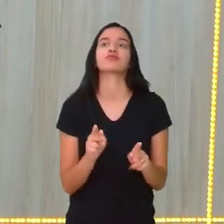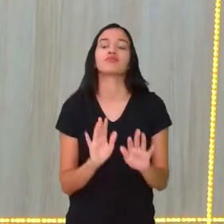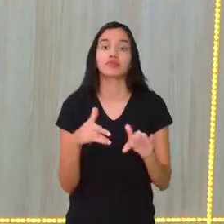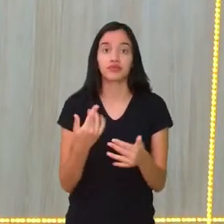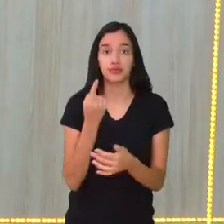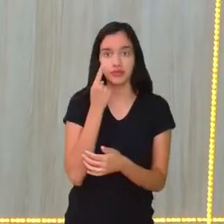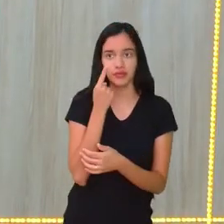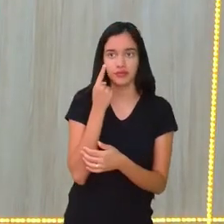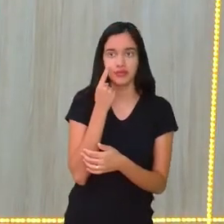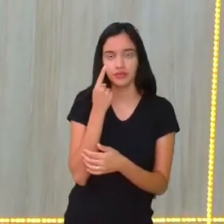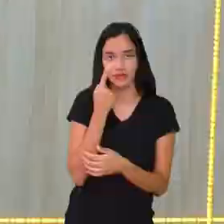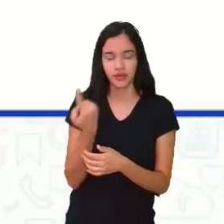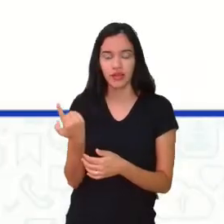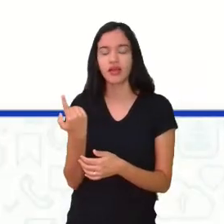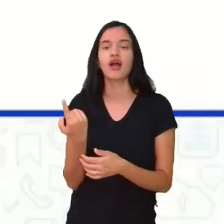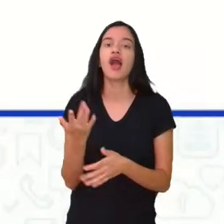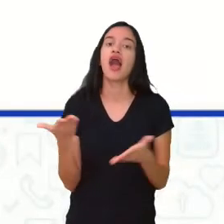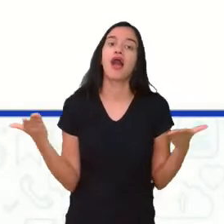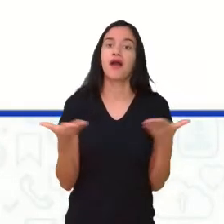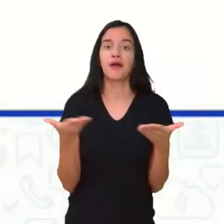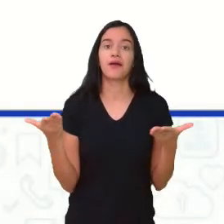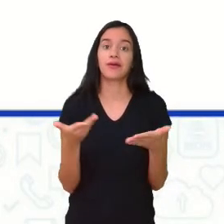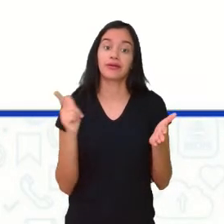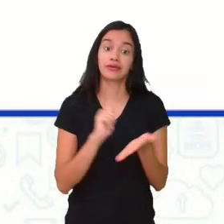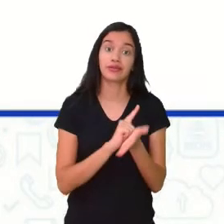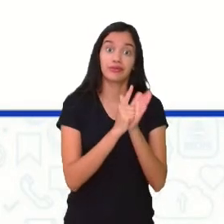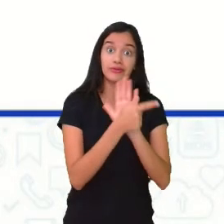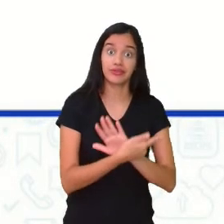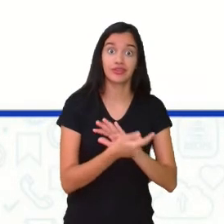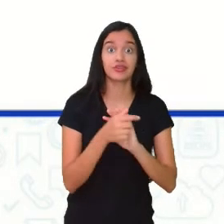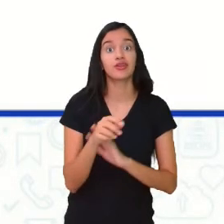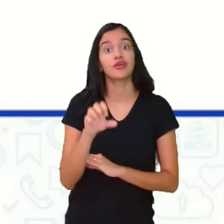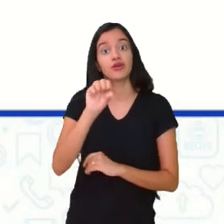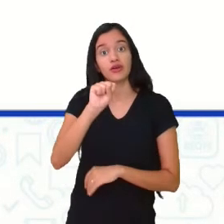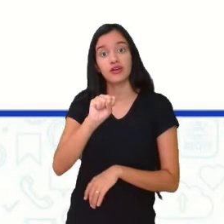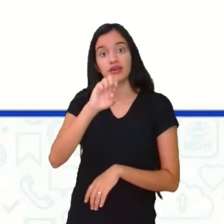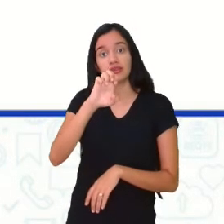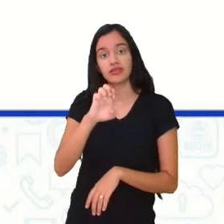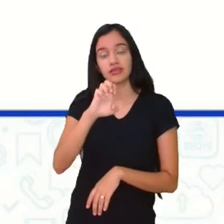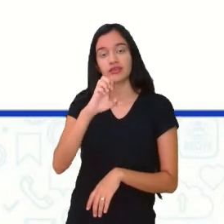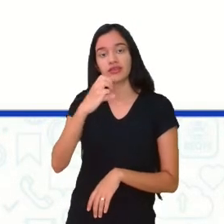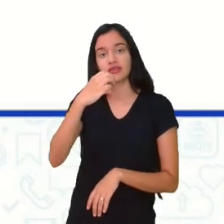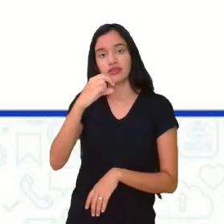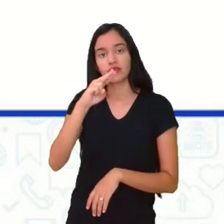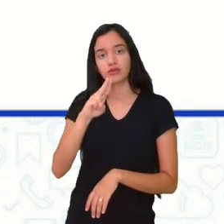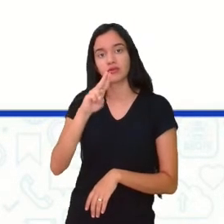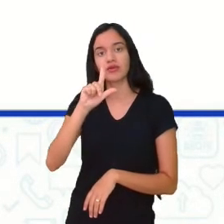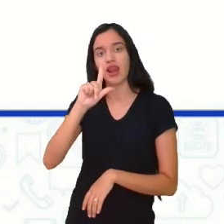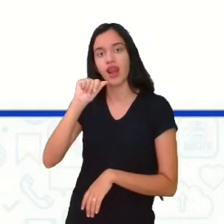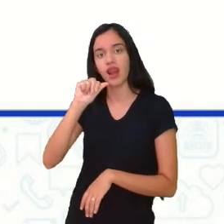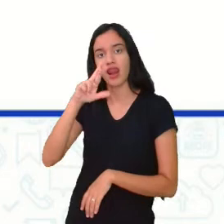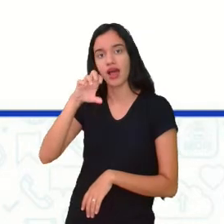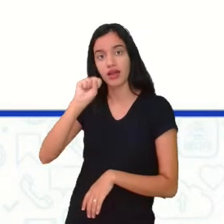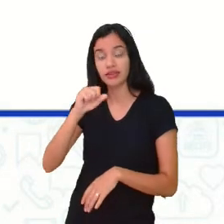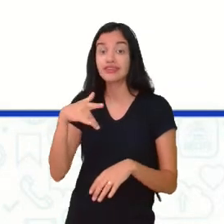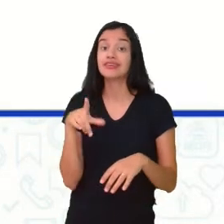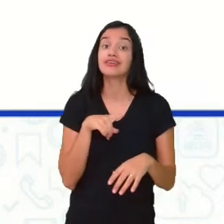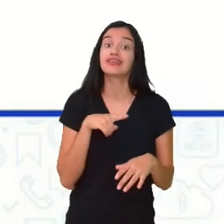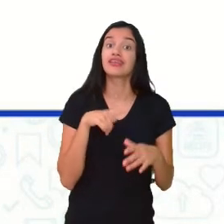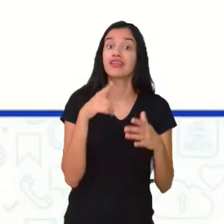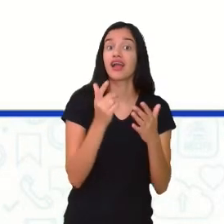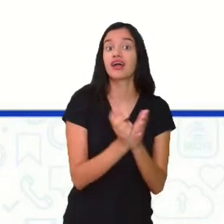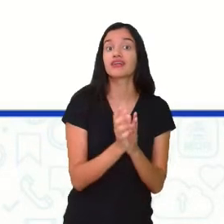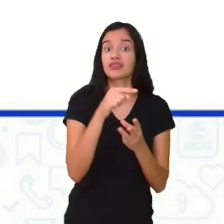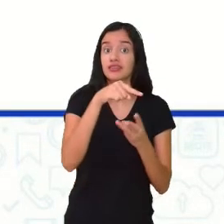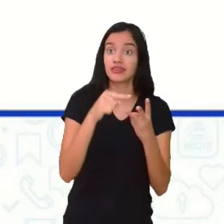Então, dos gêneros seculares, existiram 3. Isso a gente falando do teatro depois